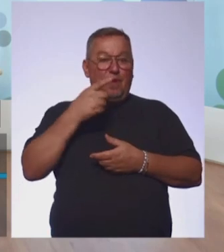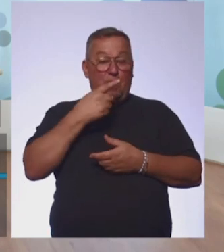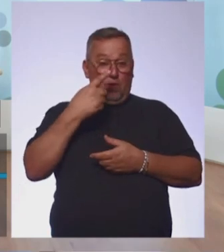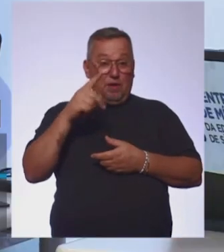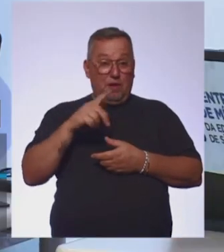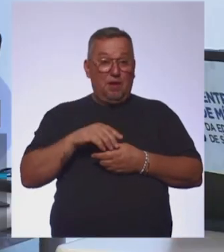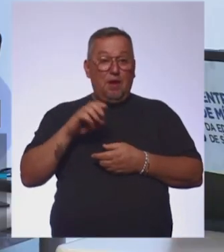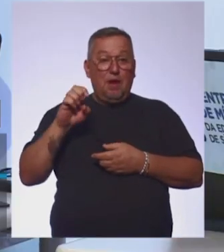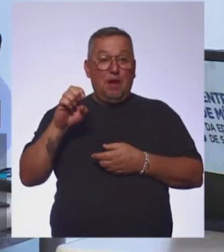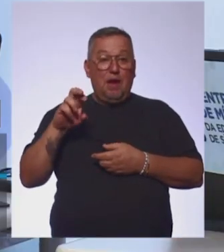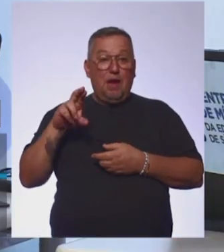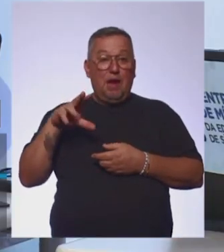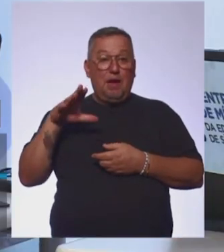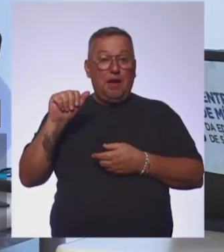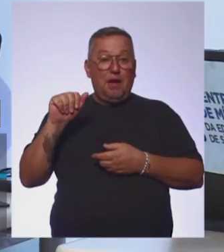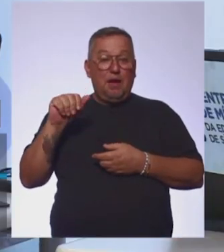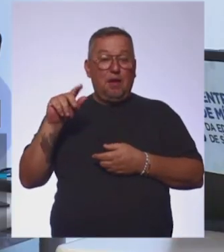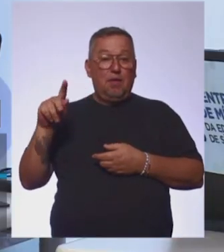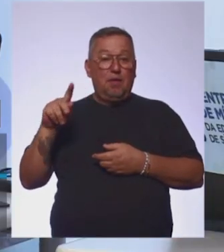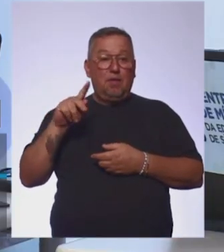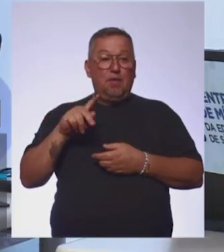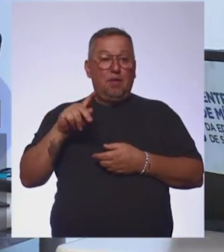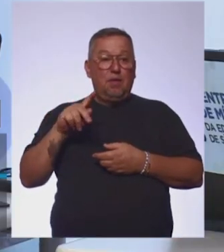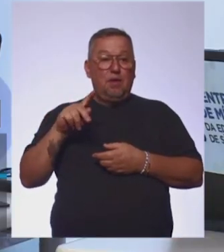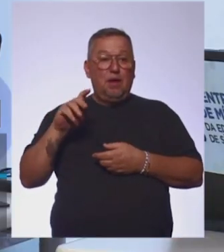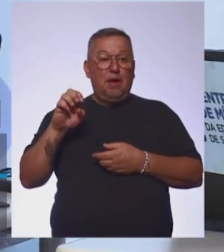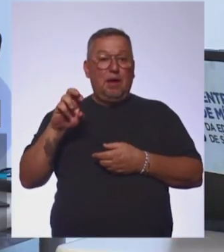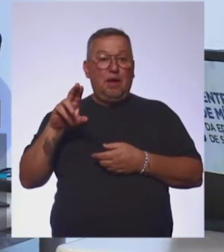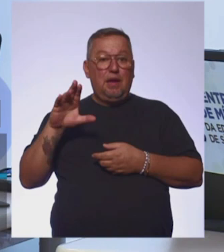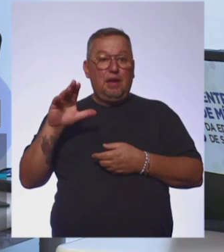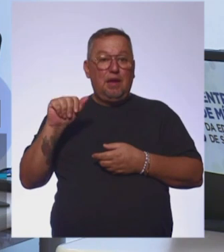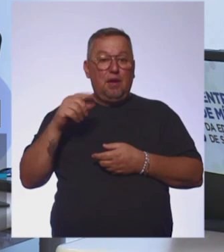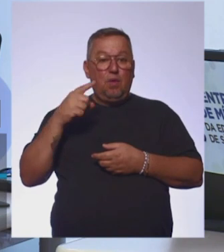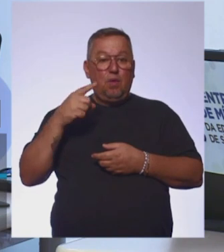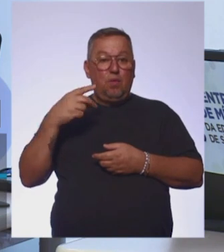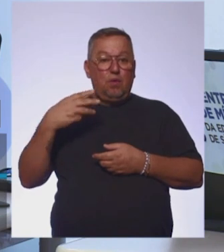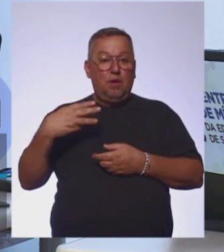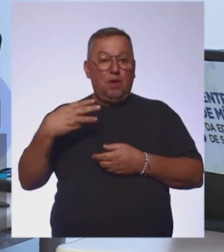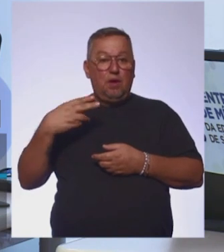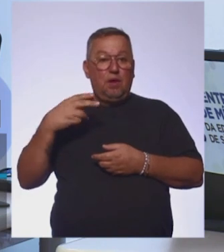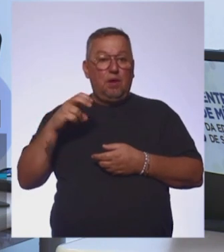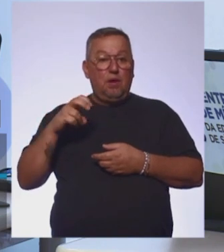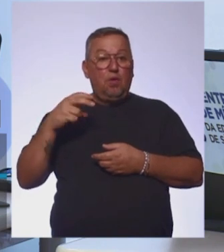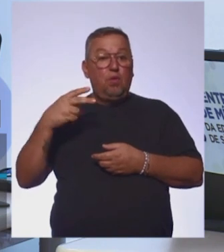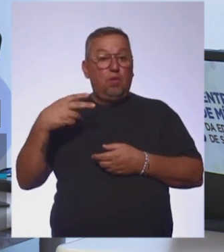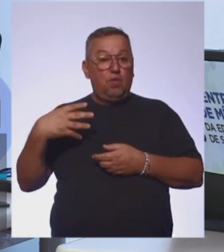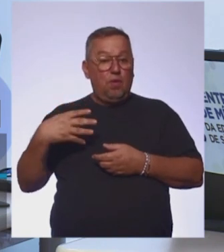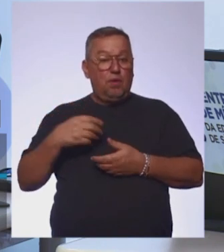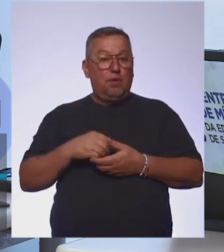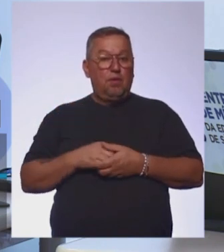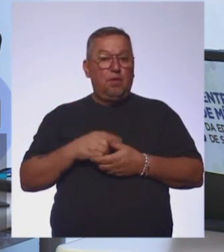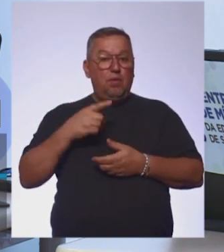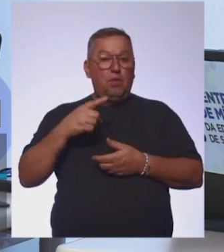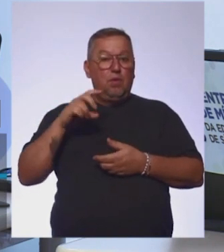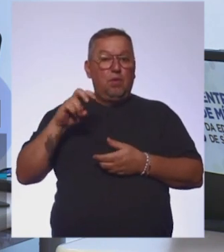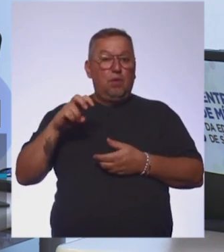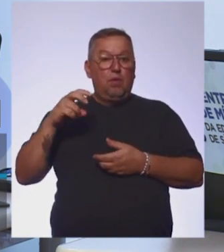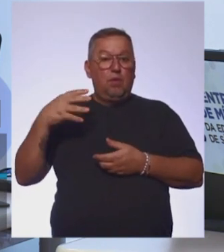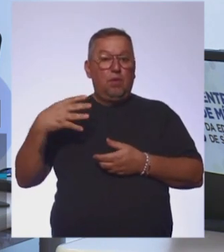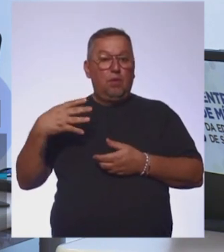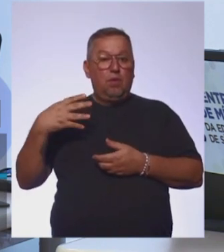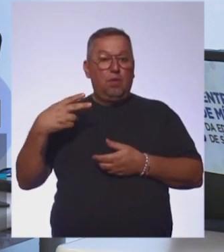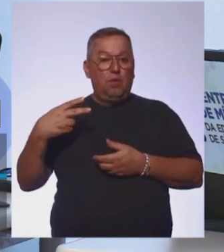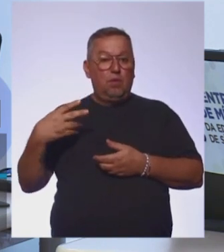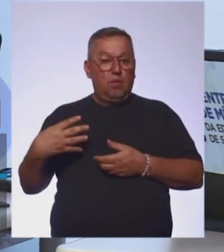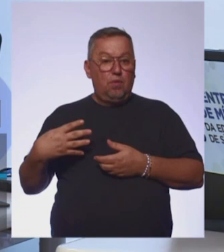Então, Tá, Érica, pode ir. Érica Fonseca da Proérica. 1, 3, 5, 2, 4. Tá certo. Felipe, 1, 5, 3,